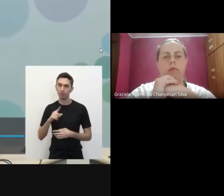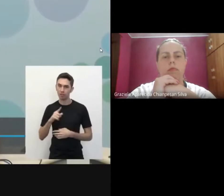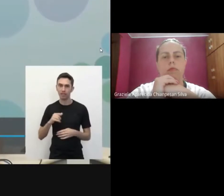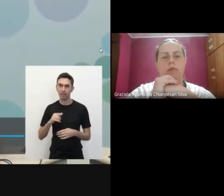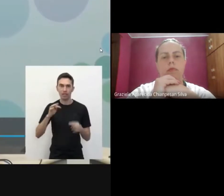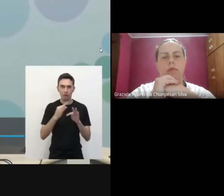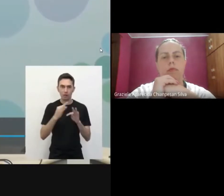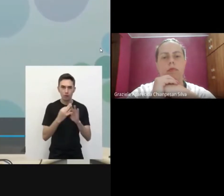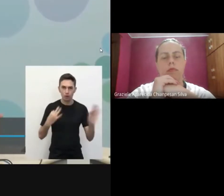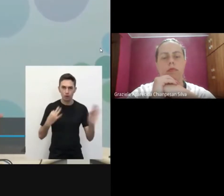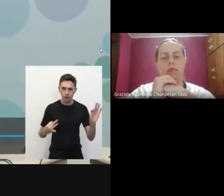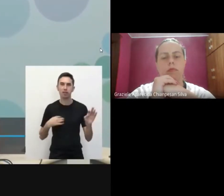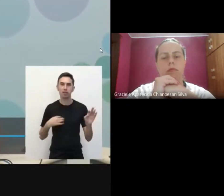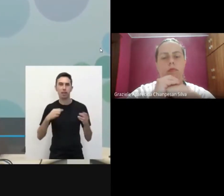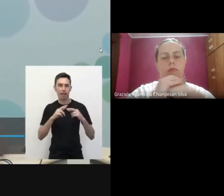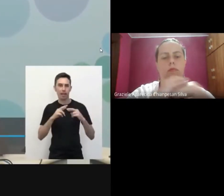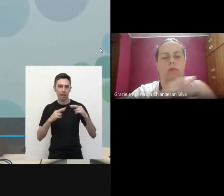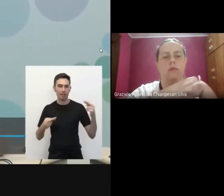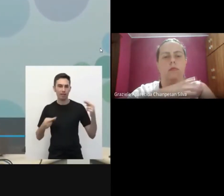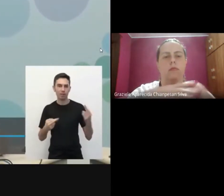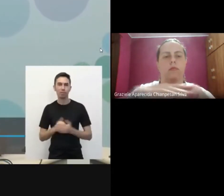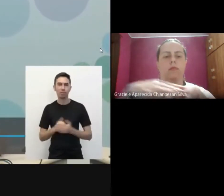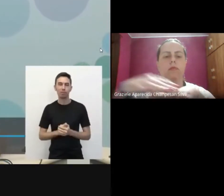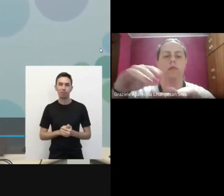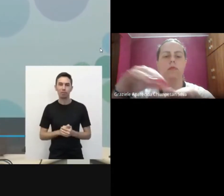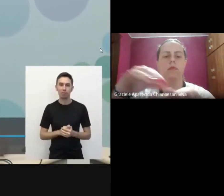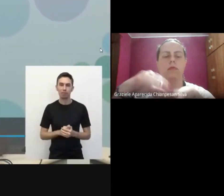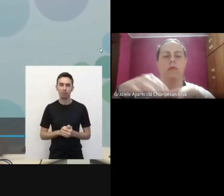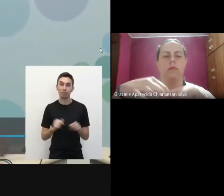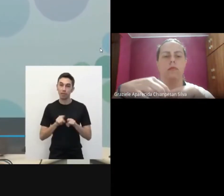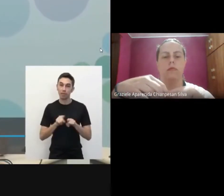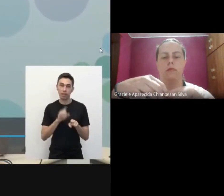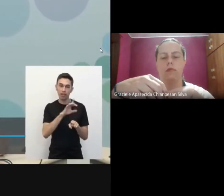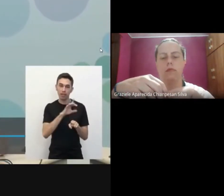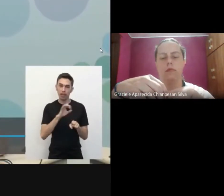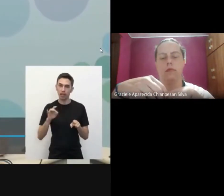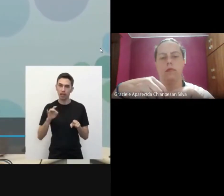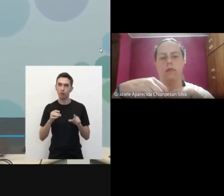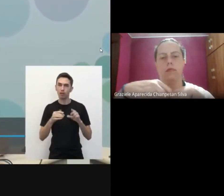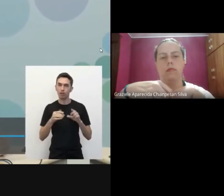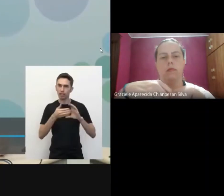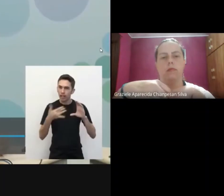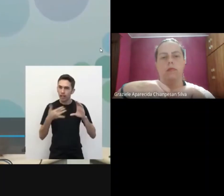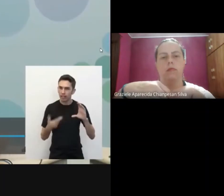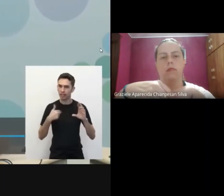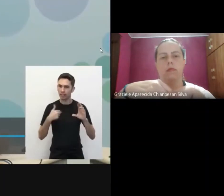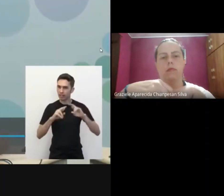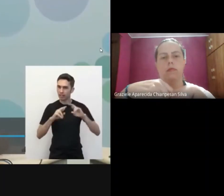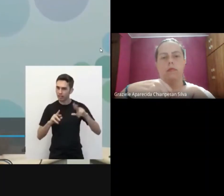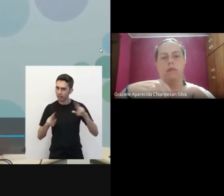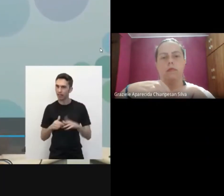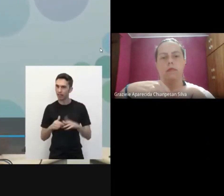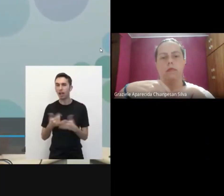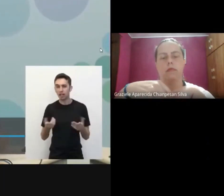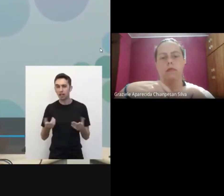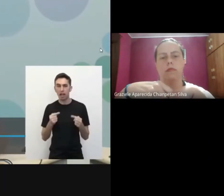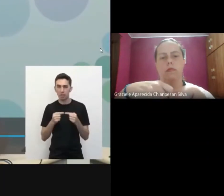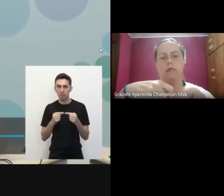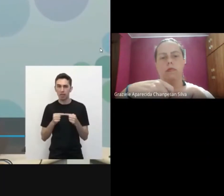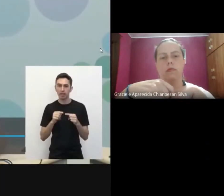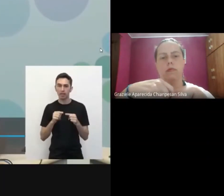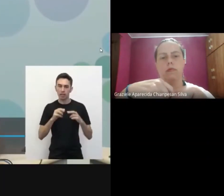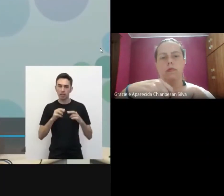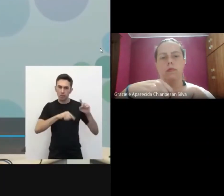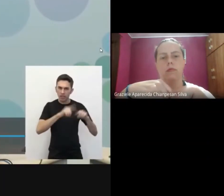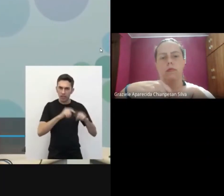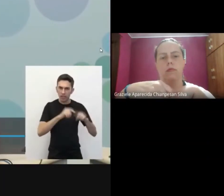e as cordas normalmente têm propriedades sonoras diferentes, né? Até mesmo pelo material da corda, que podem ser